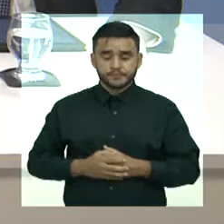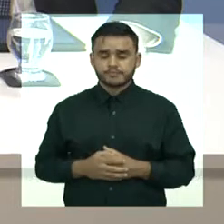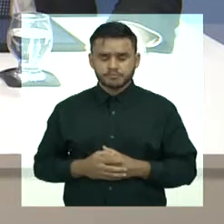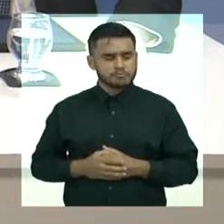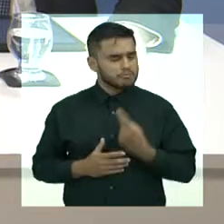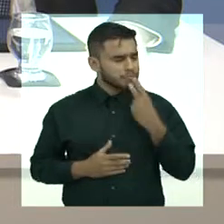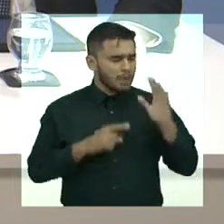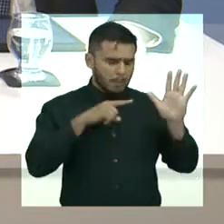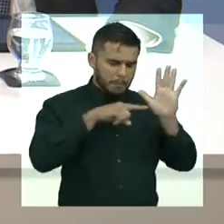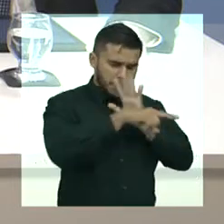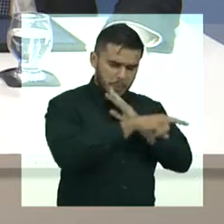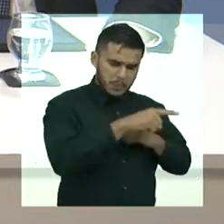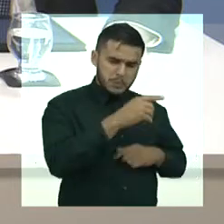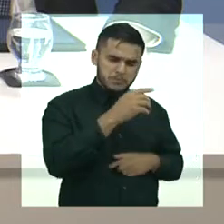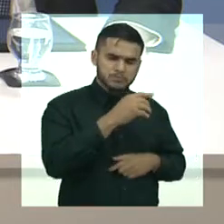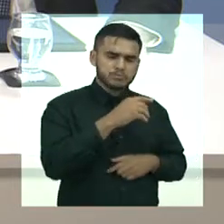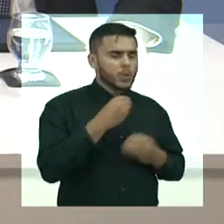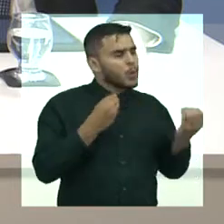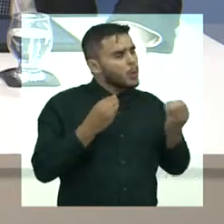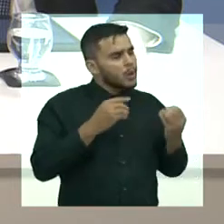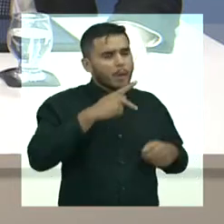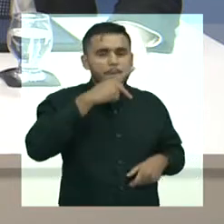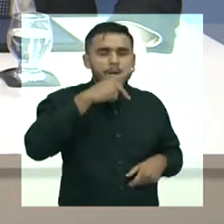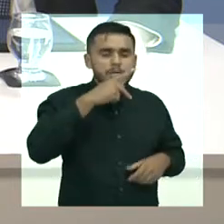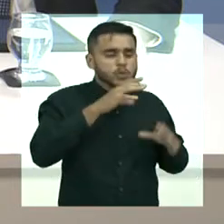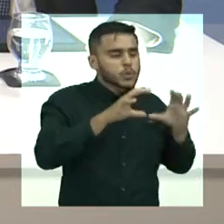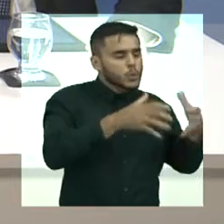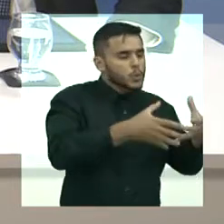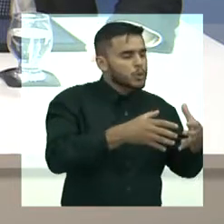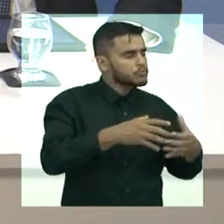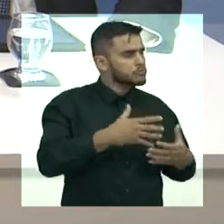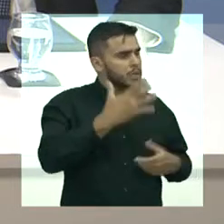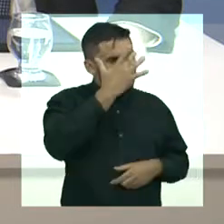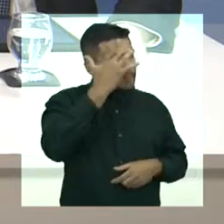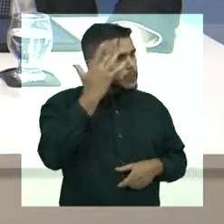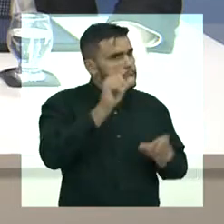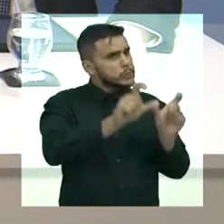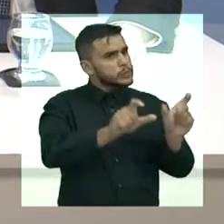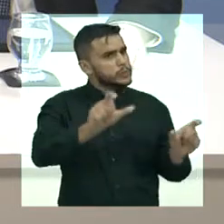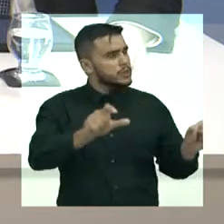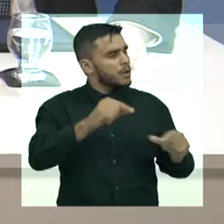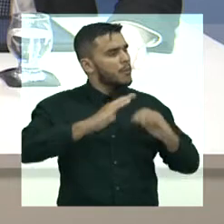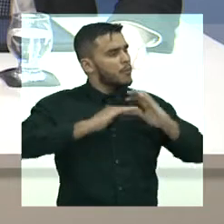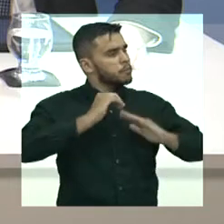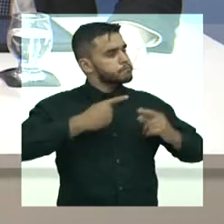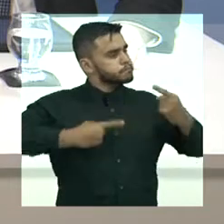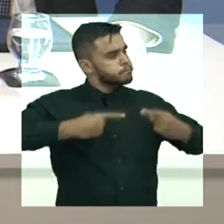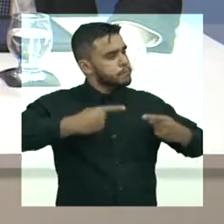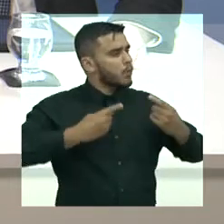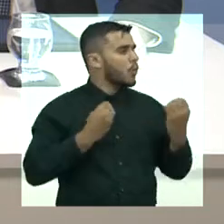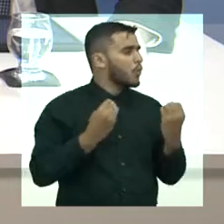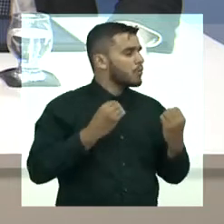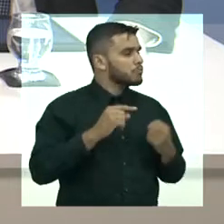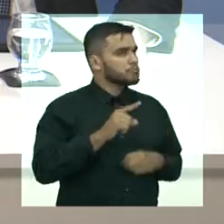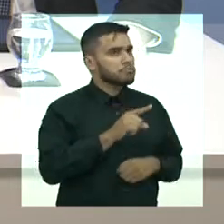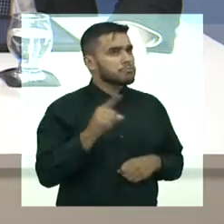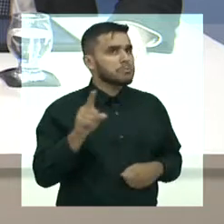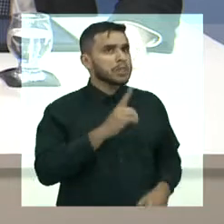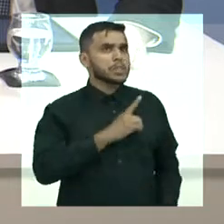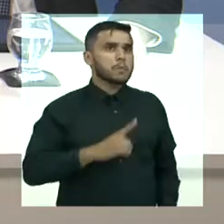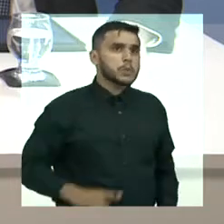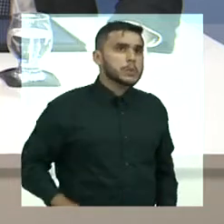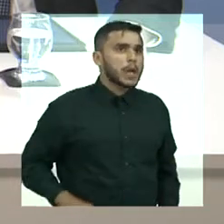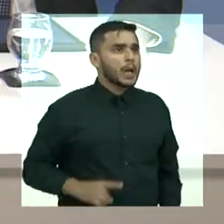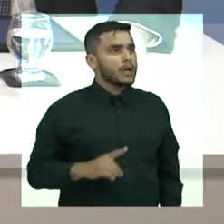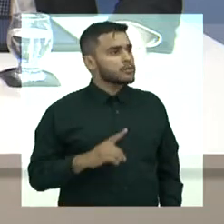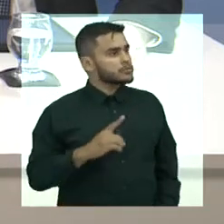saldo nos partidos, nos parlamentares, para os parlamentares, em suas bases, por exemplo, depois